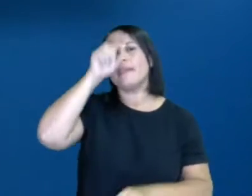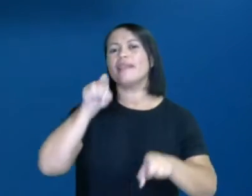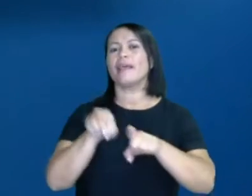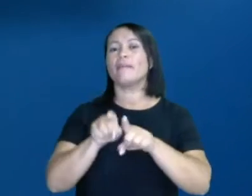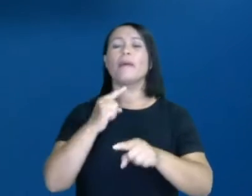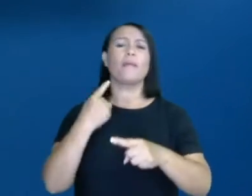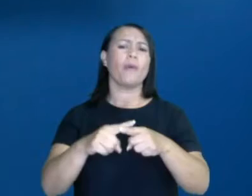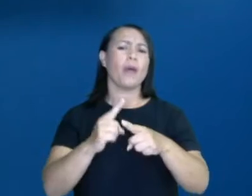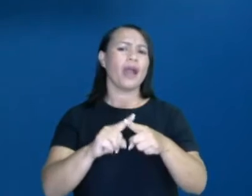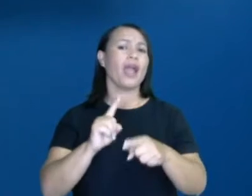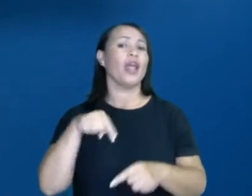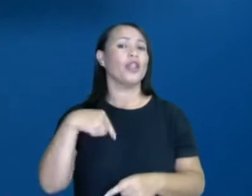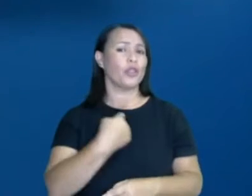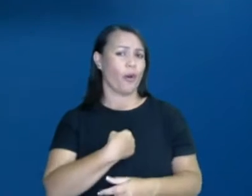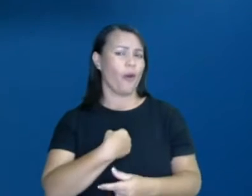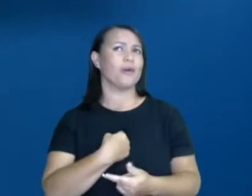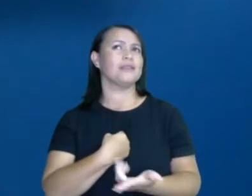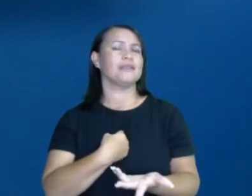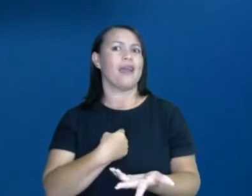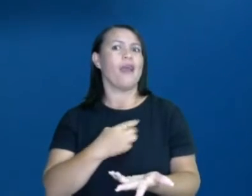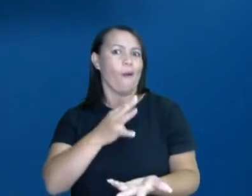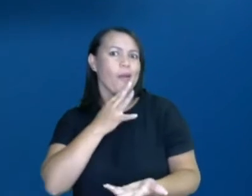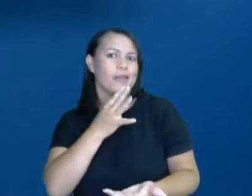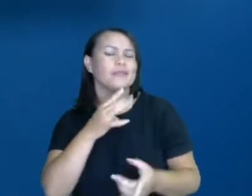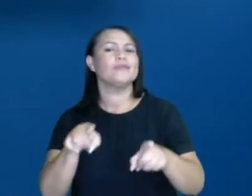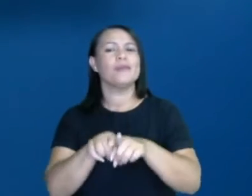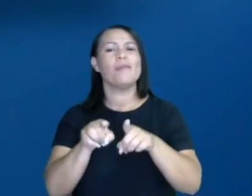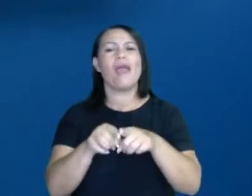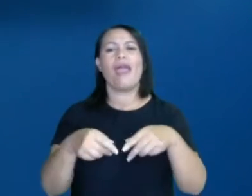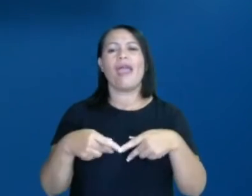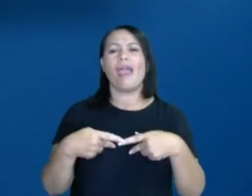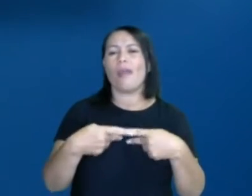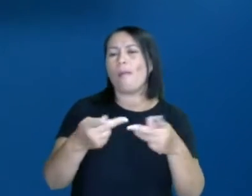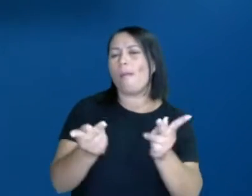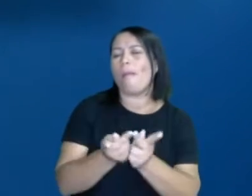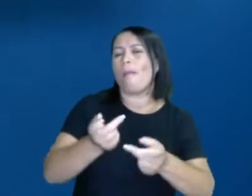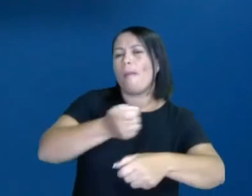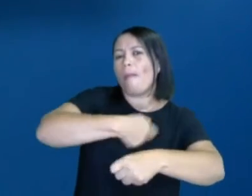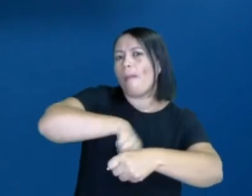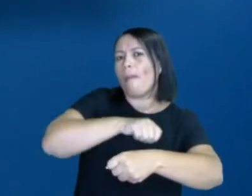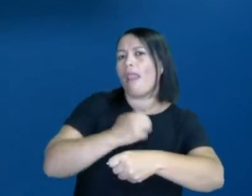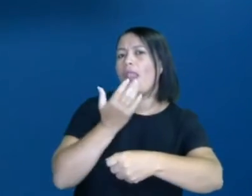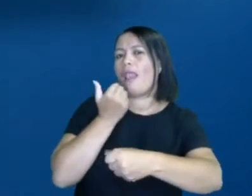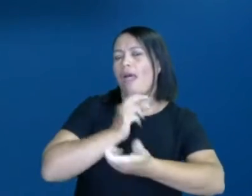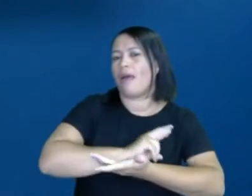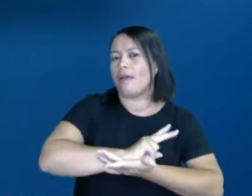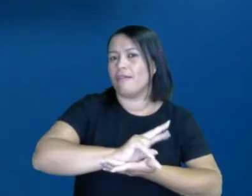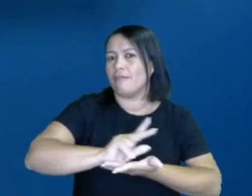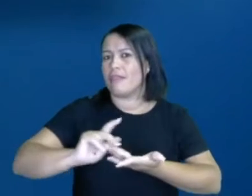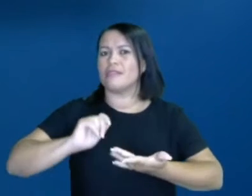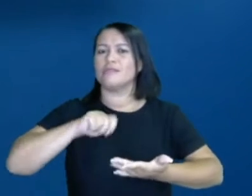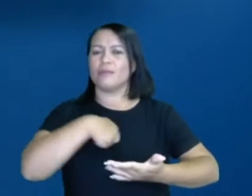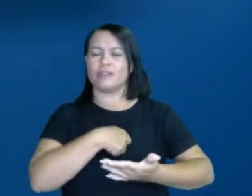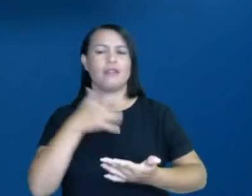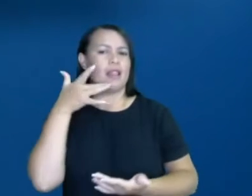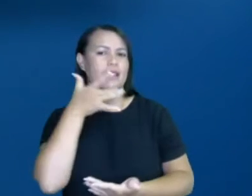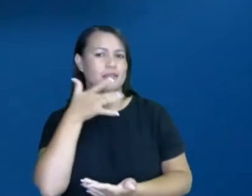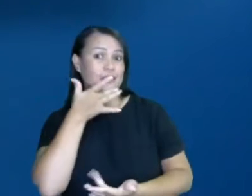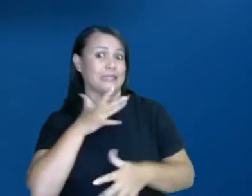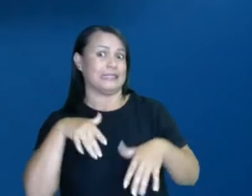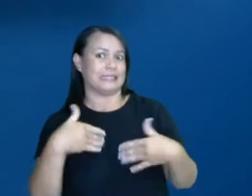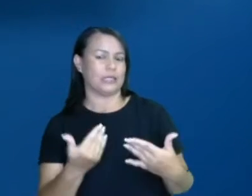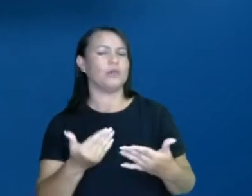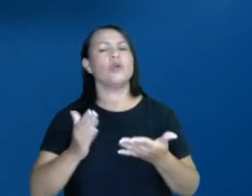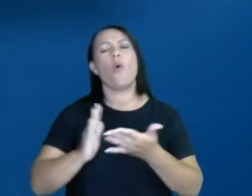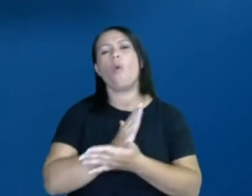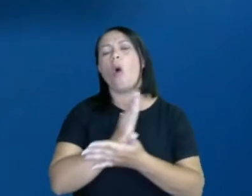também porque a gente acaba conhecendo pratos da cultura hispanohablante que são deliciosos. Então, esses